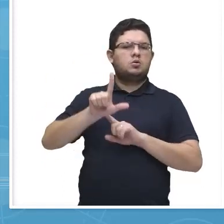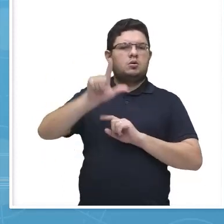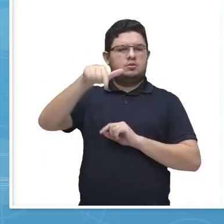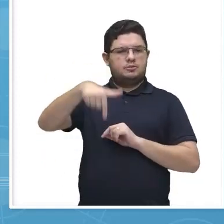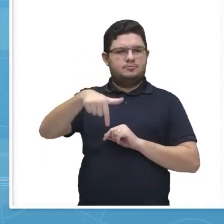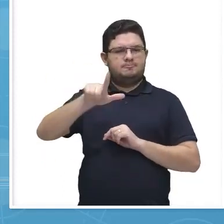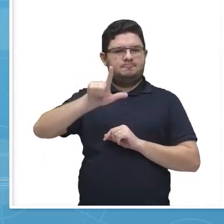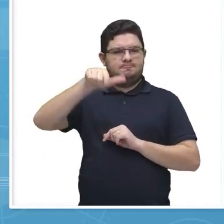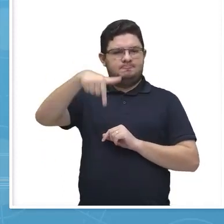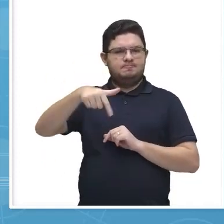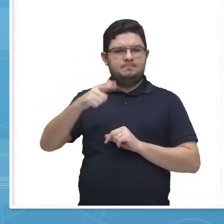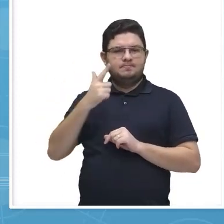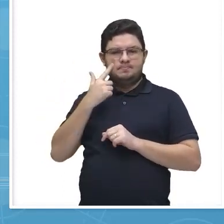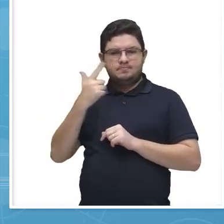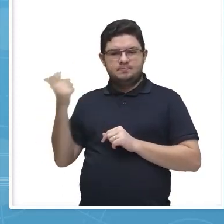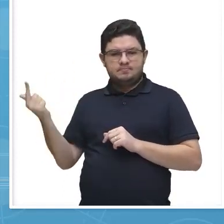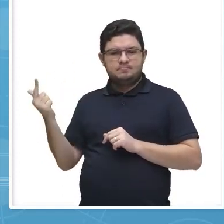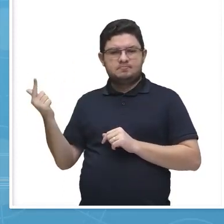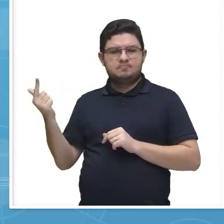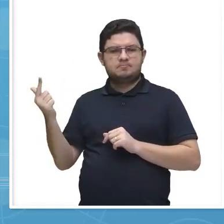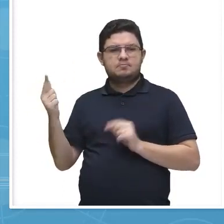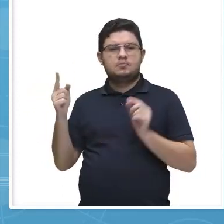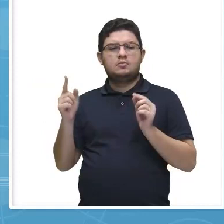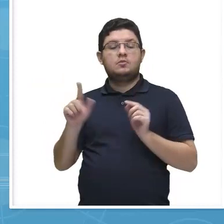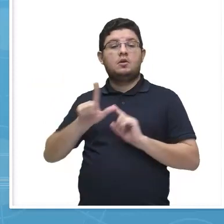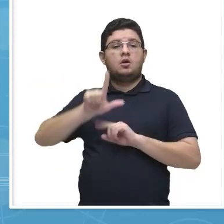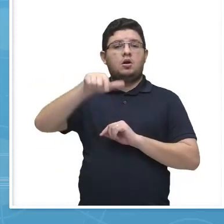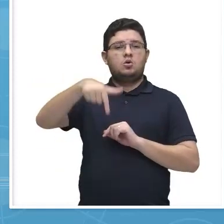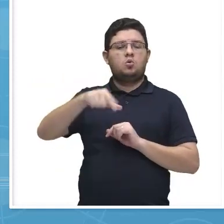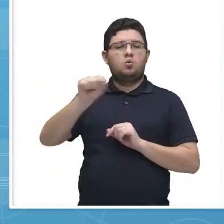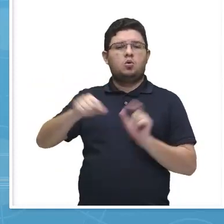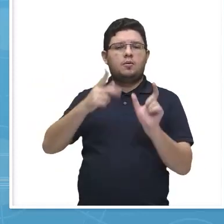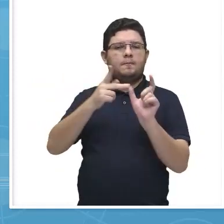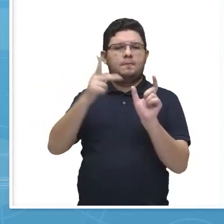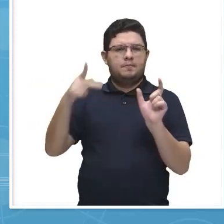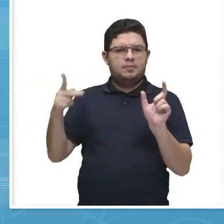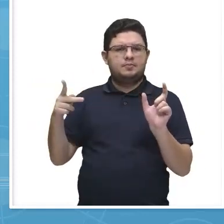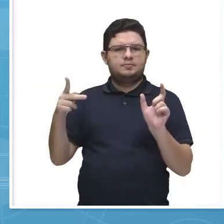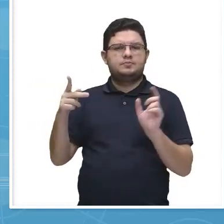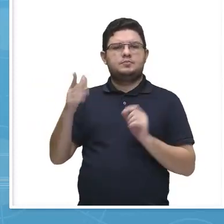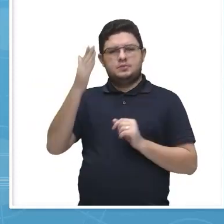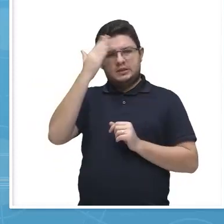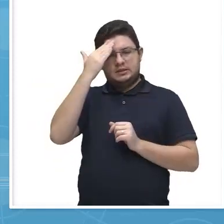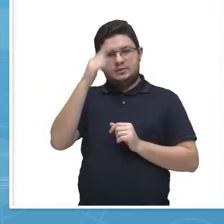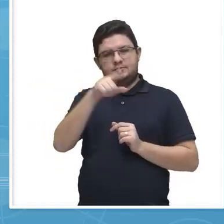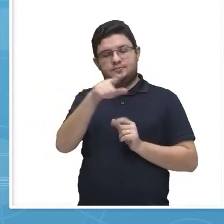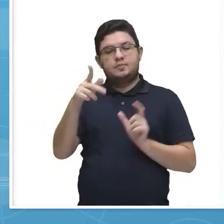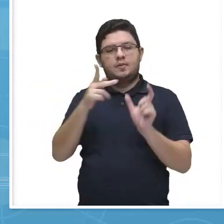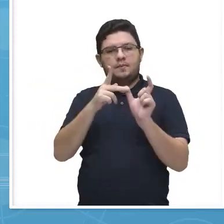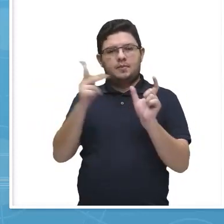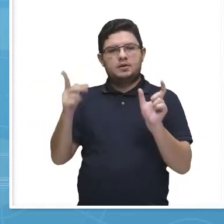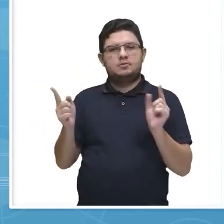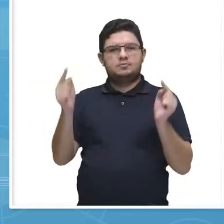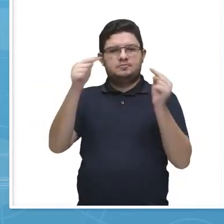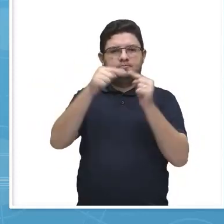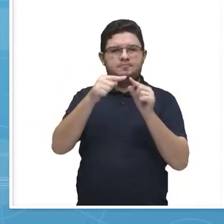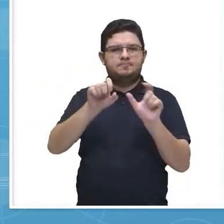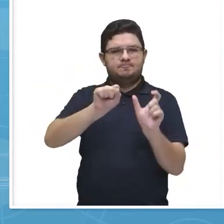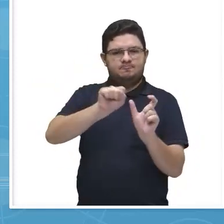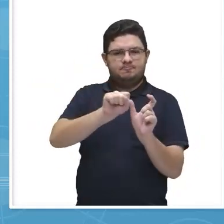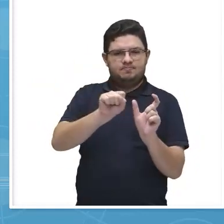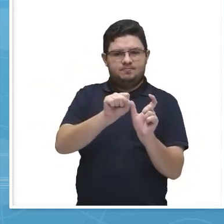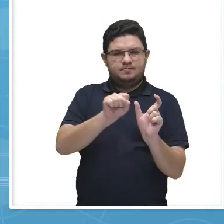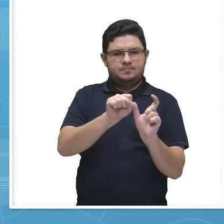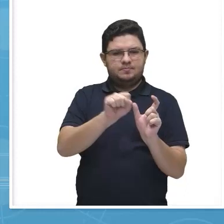Então aqui, né, atrasados é o predicativo, você já sabe, é predicativo do sujeito. O